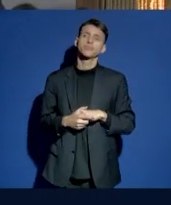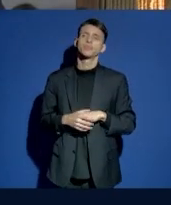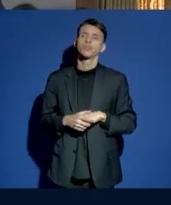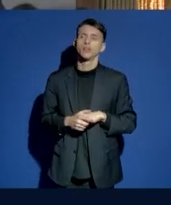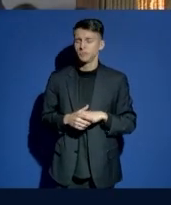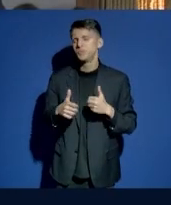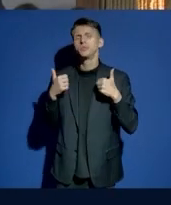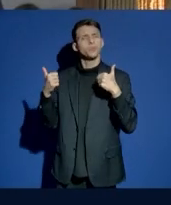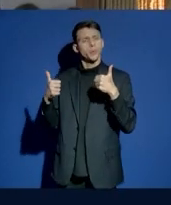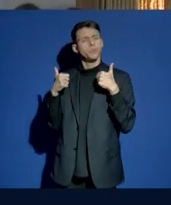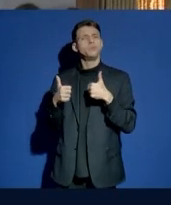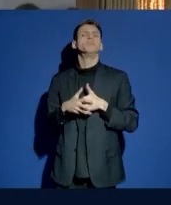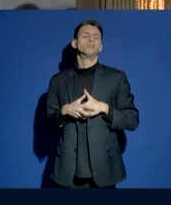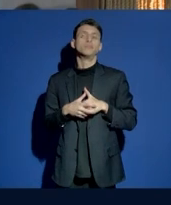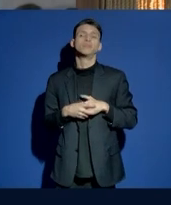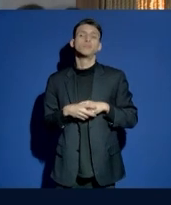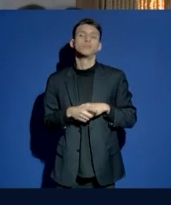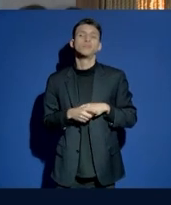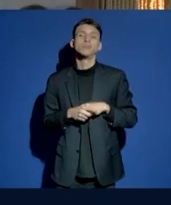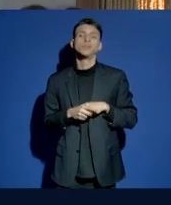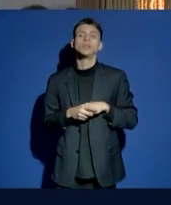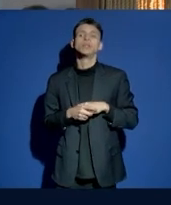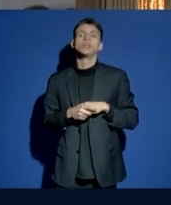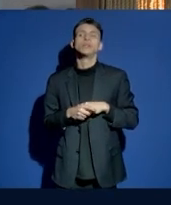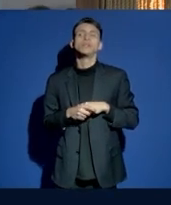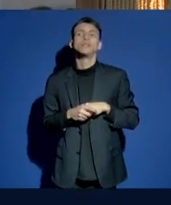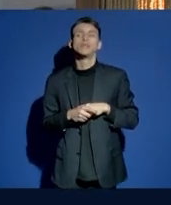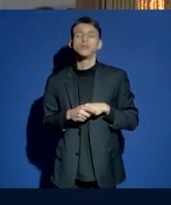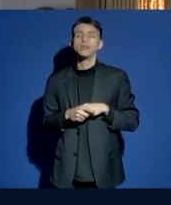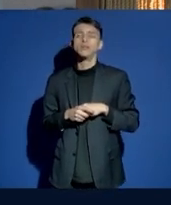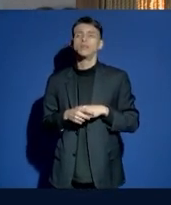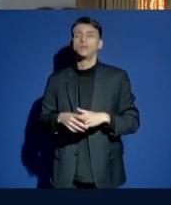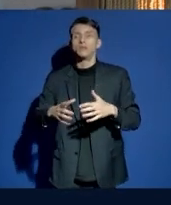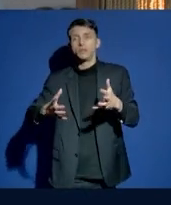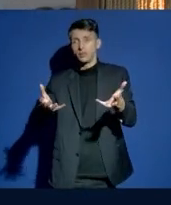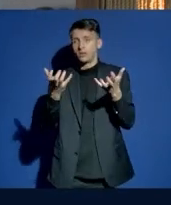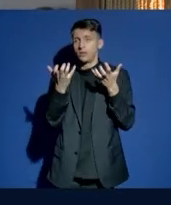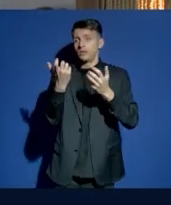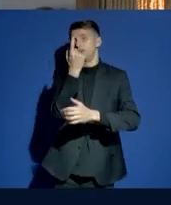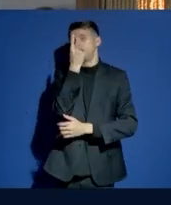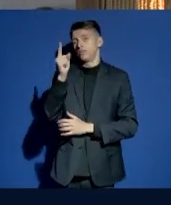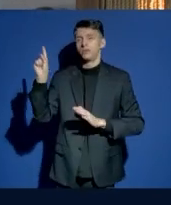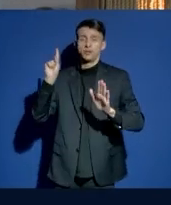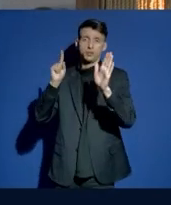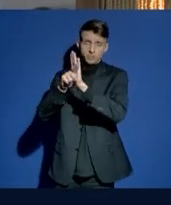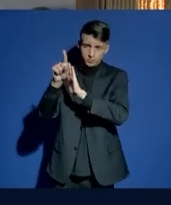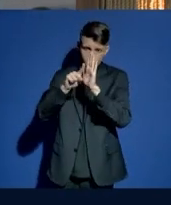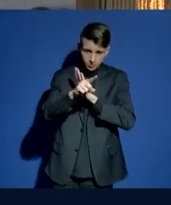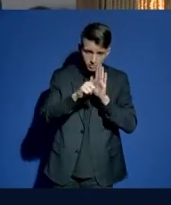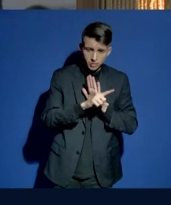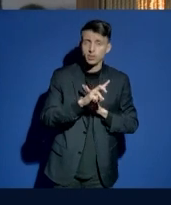Bom, eu queria fazer uma última... para os três,